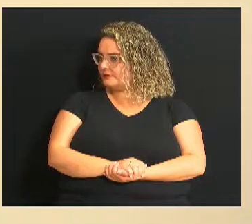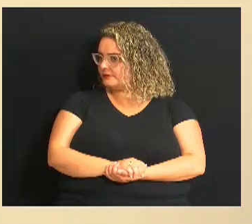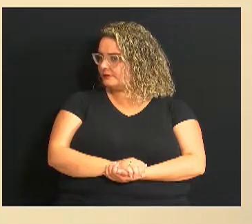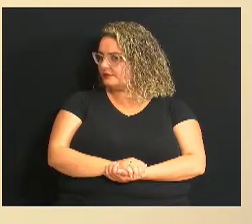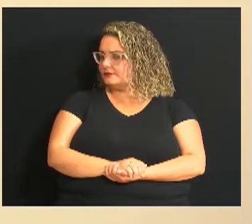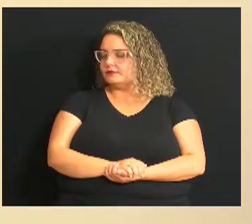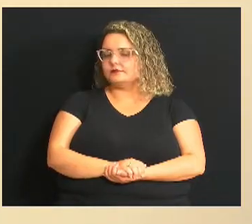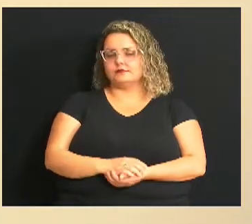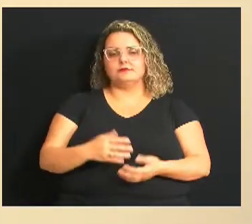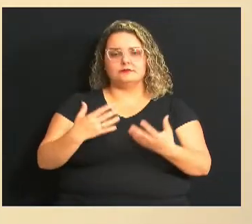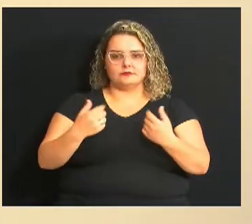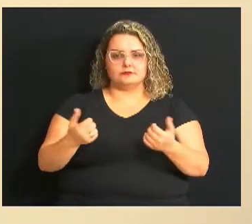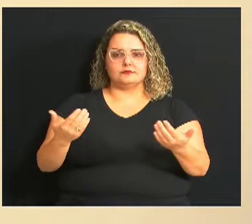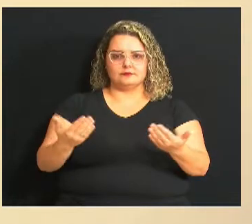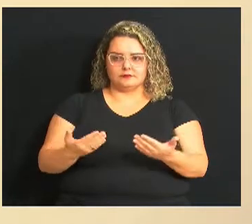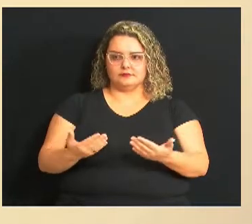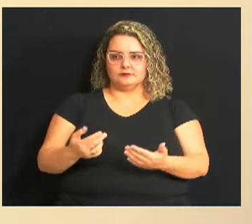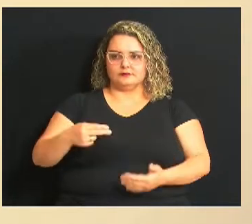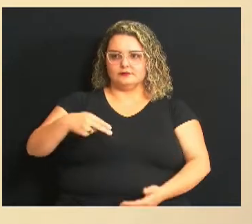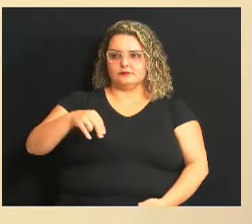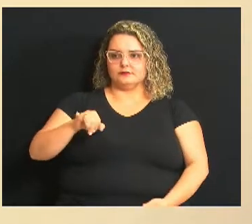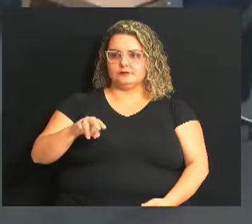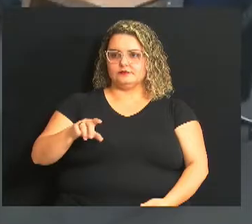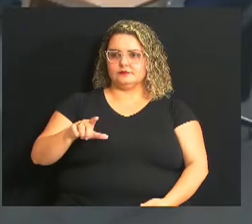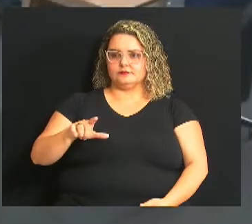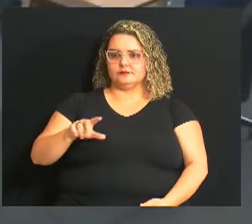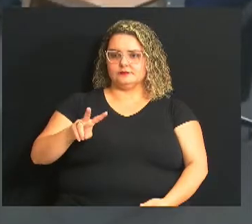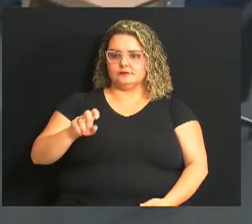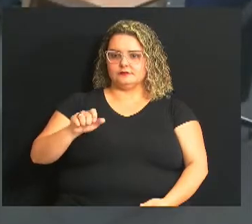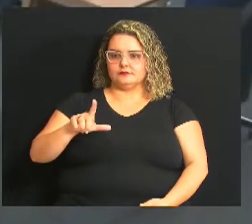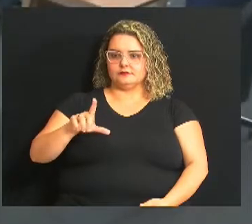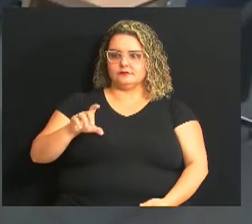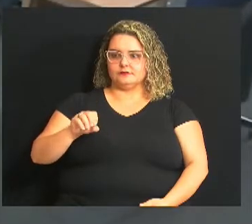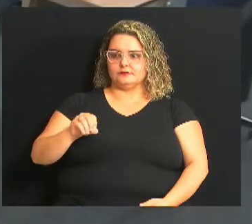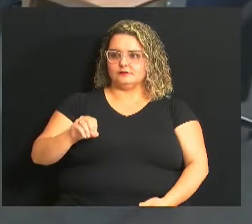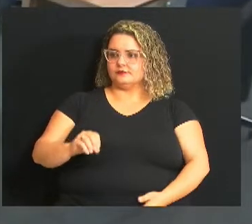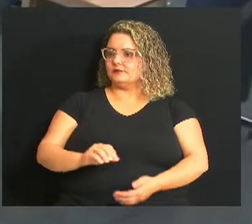Recebam agora o senhor Nivaldo Vicente.